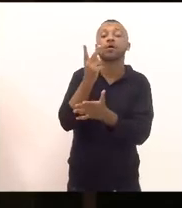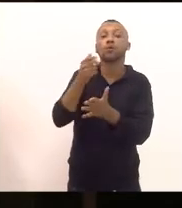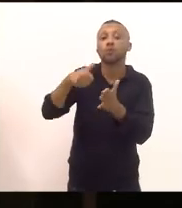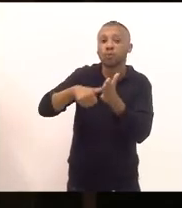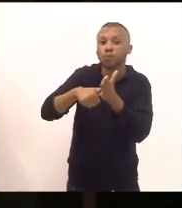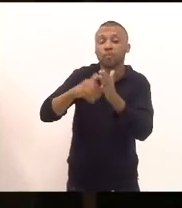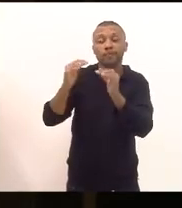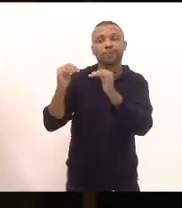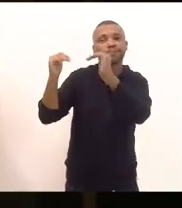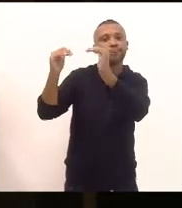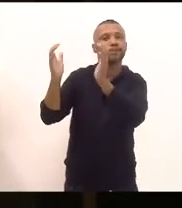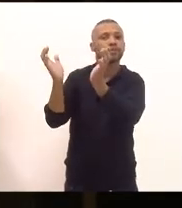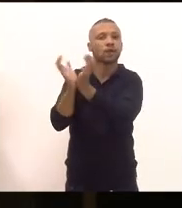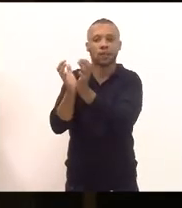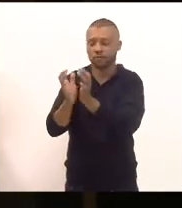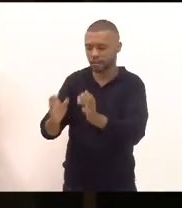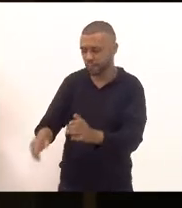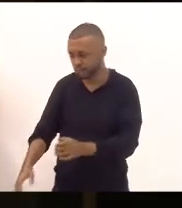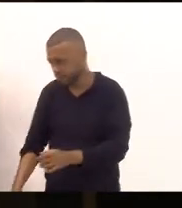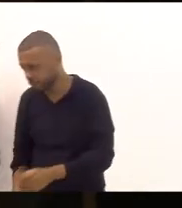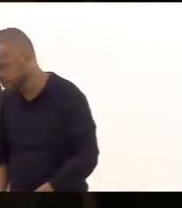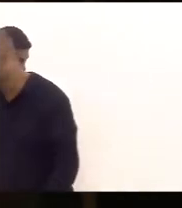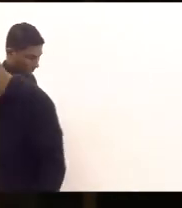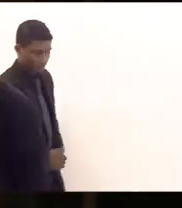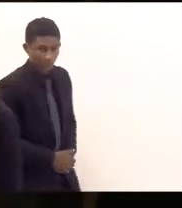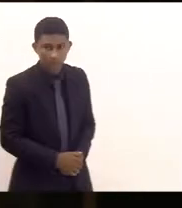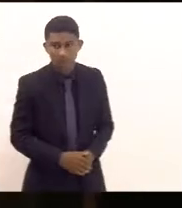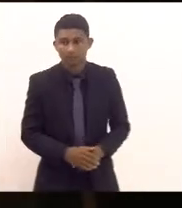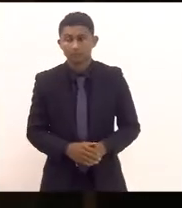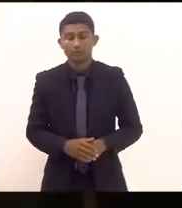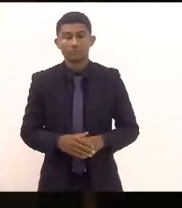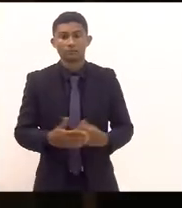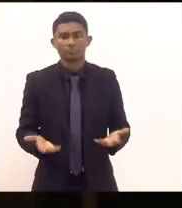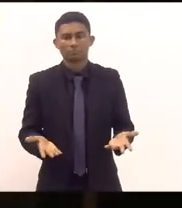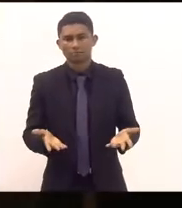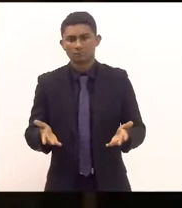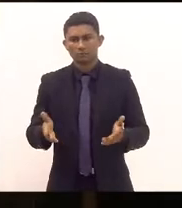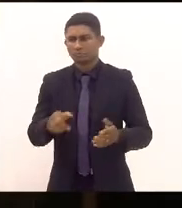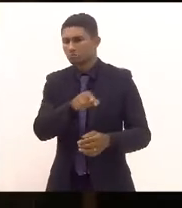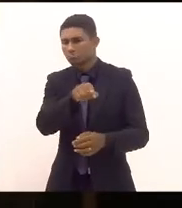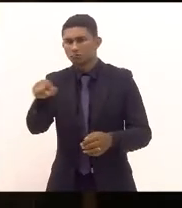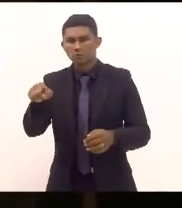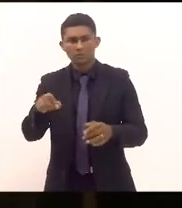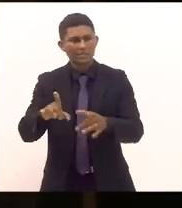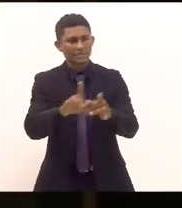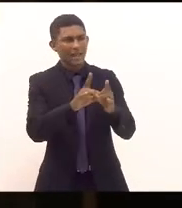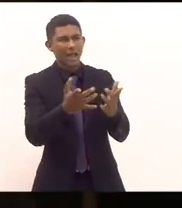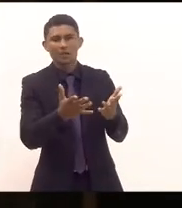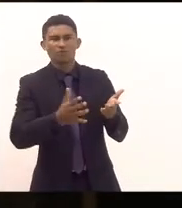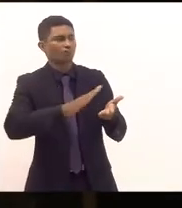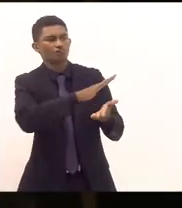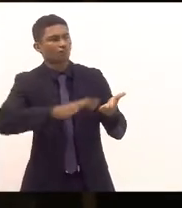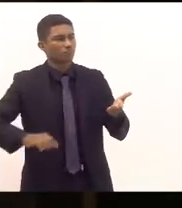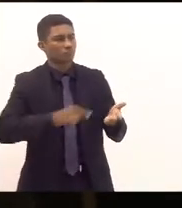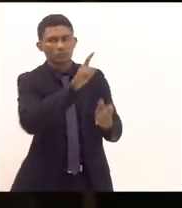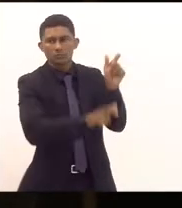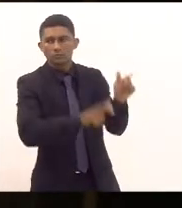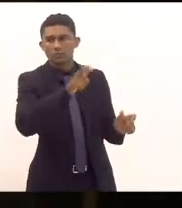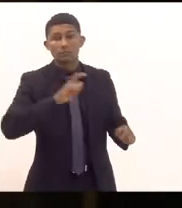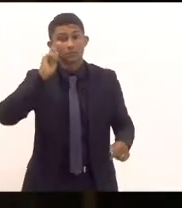clubes da Elite se unir se uniram para tirar os jogadores negros do Vasco o Vasco ficou sozinho a